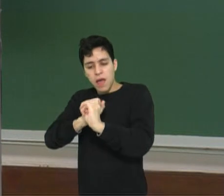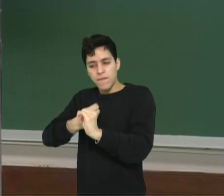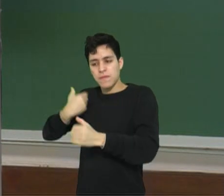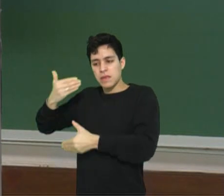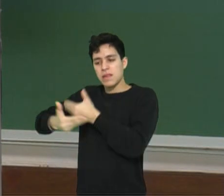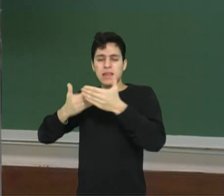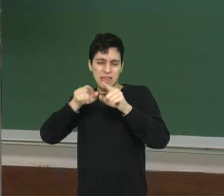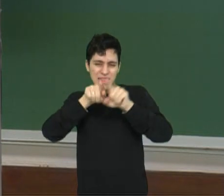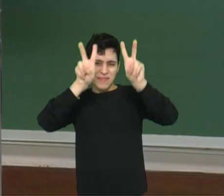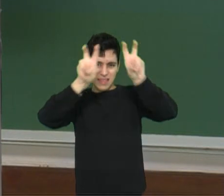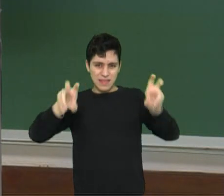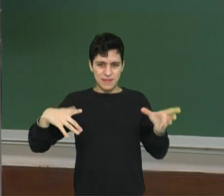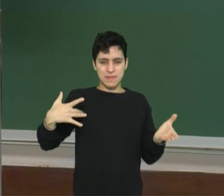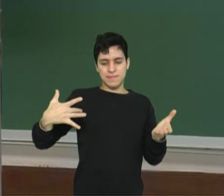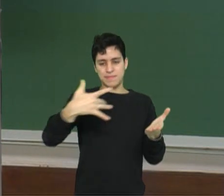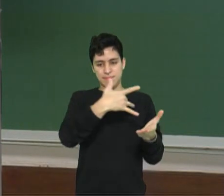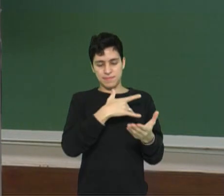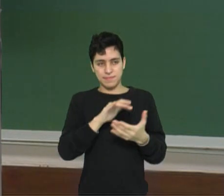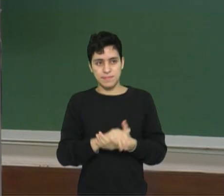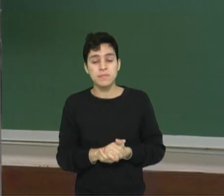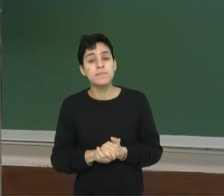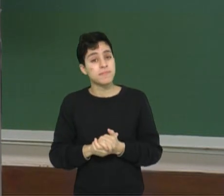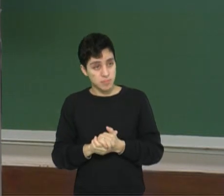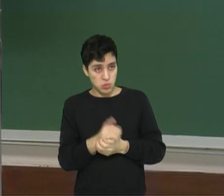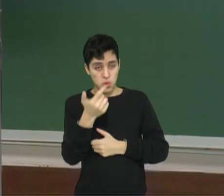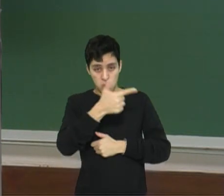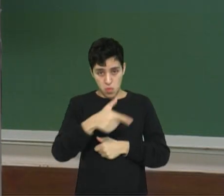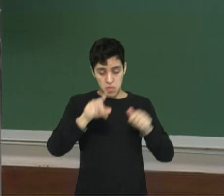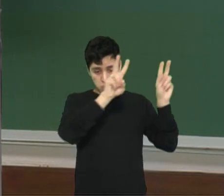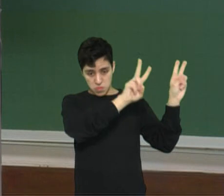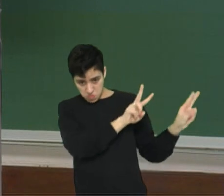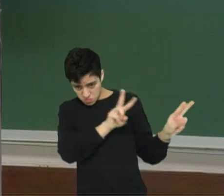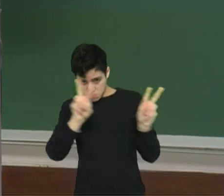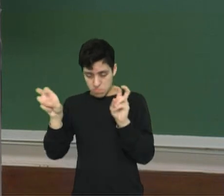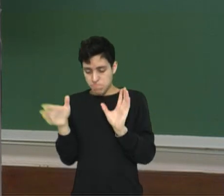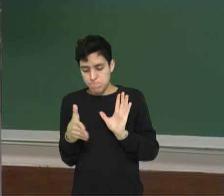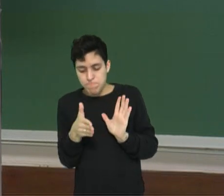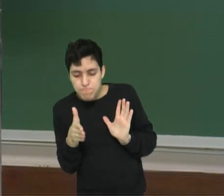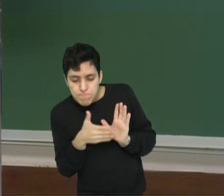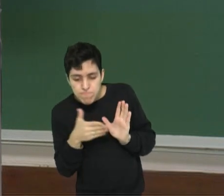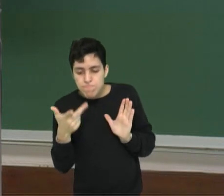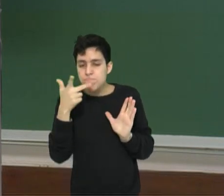carne produzida em laboratório e colheitas geneticamente modificadas, deverão